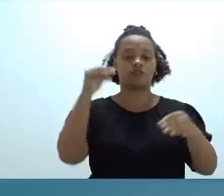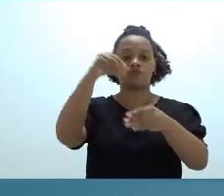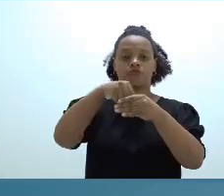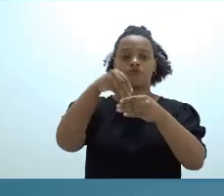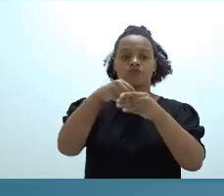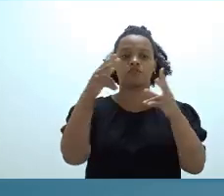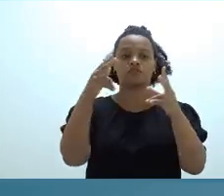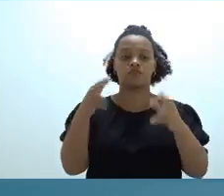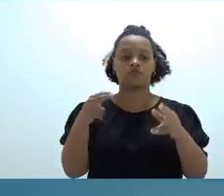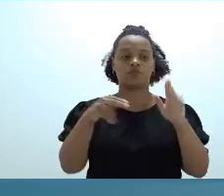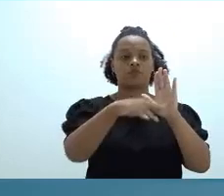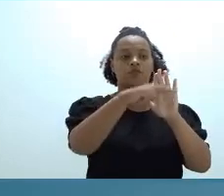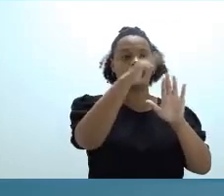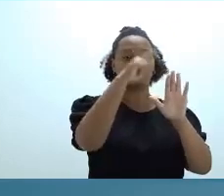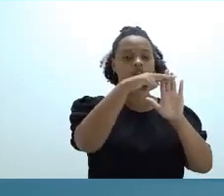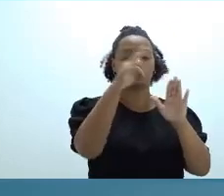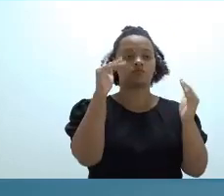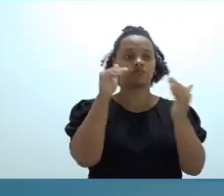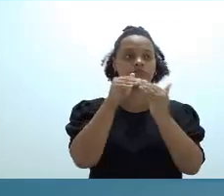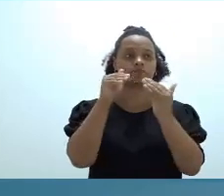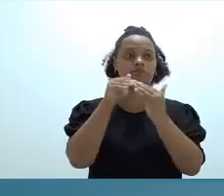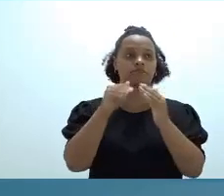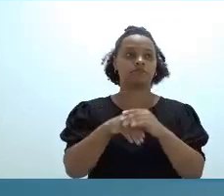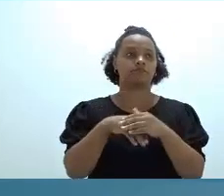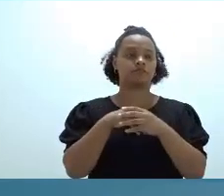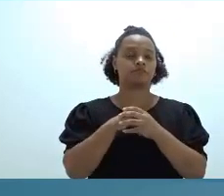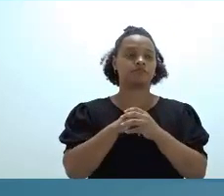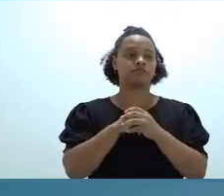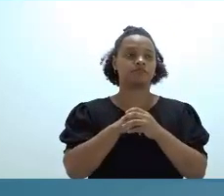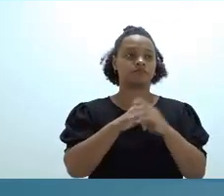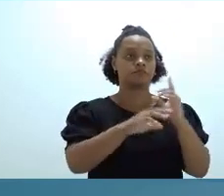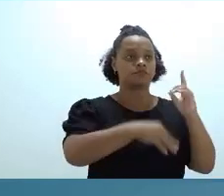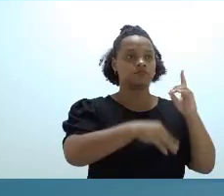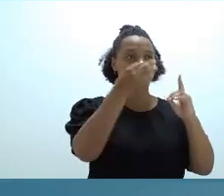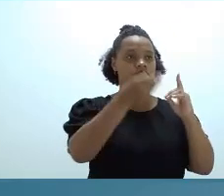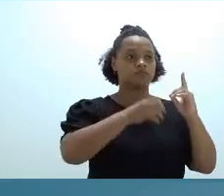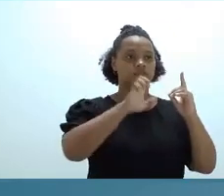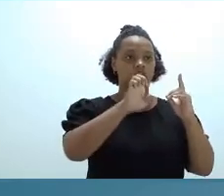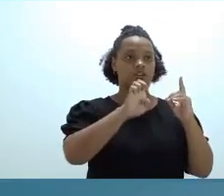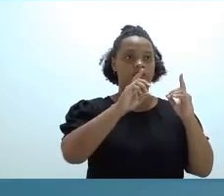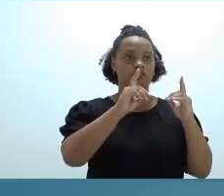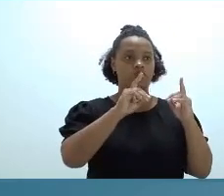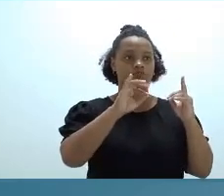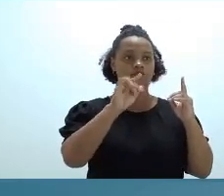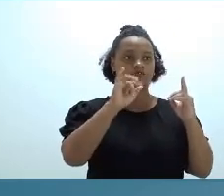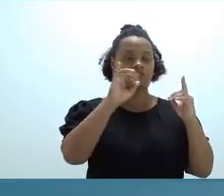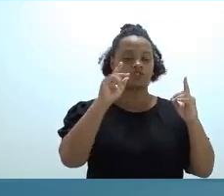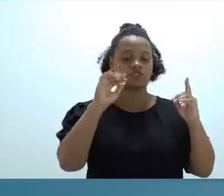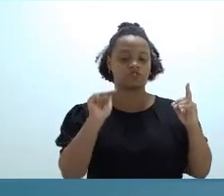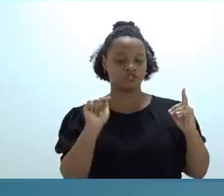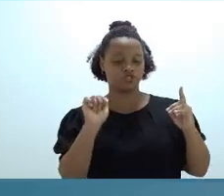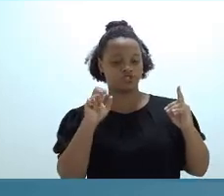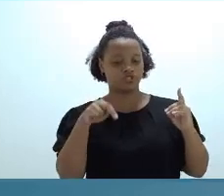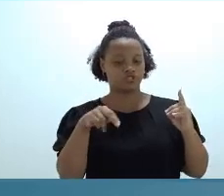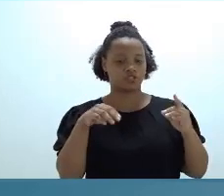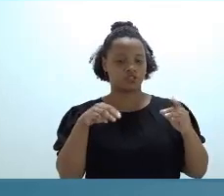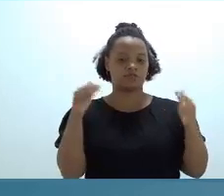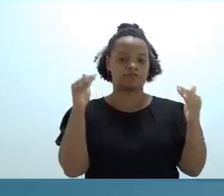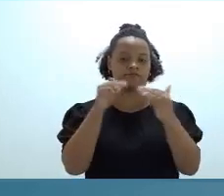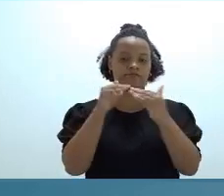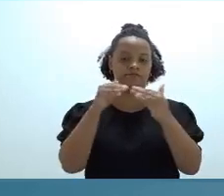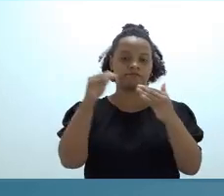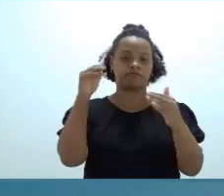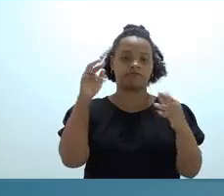excelência. Obrigado. Desembargadora Edivide. Acompanhe o relator,